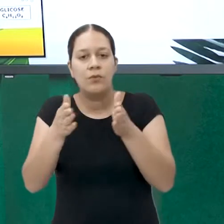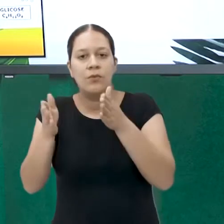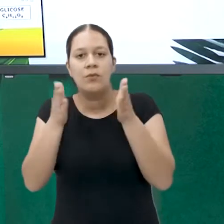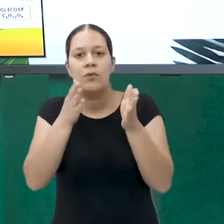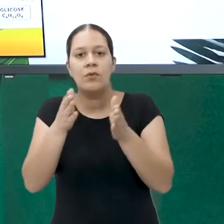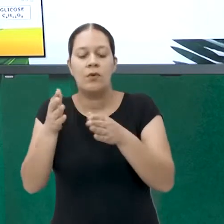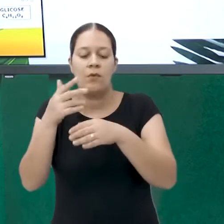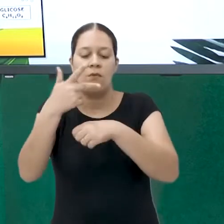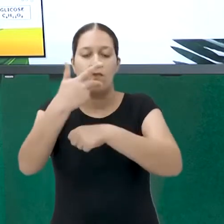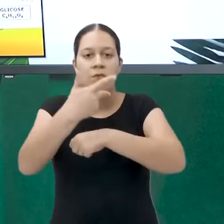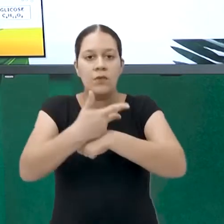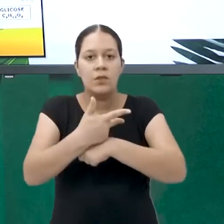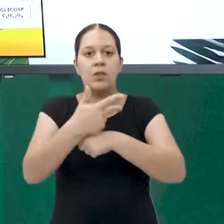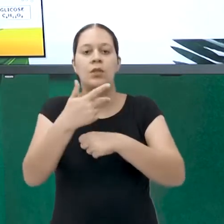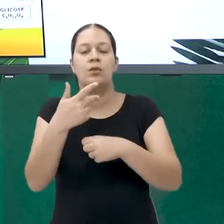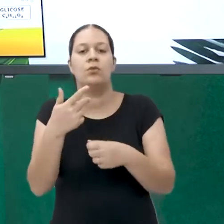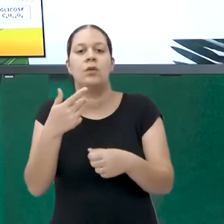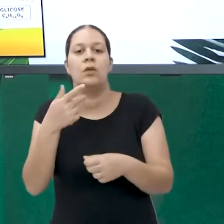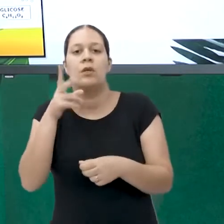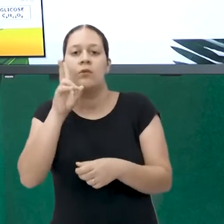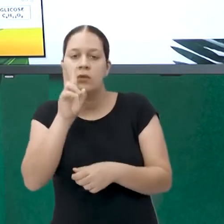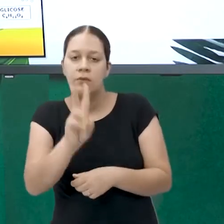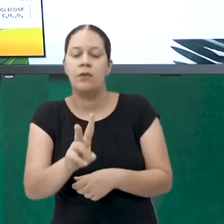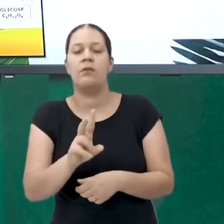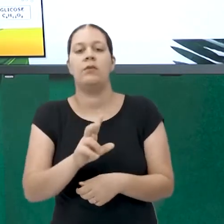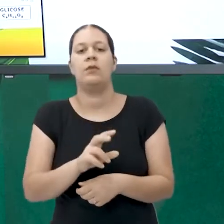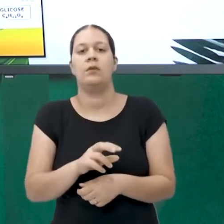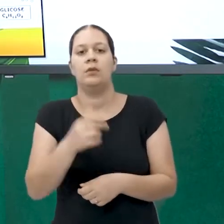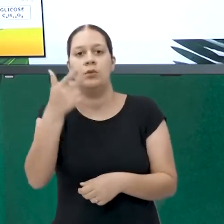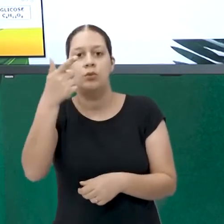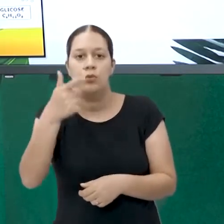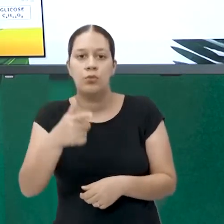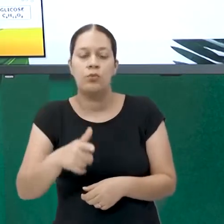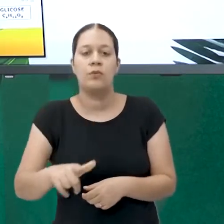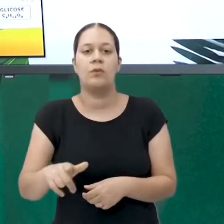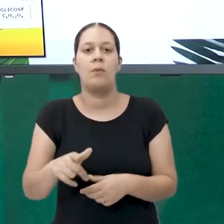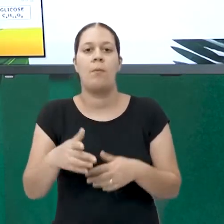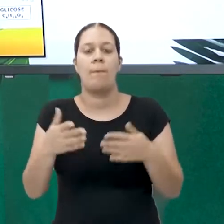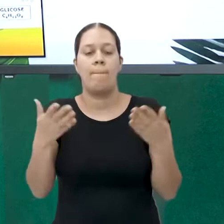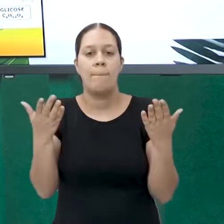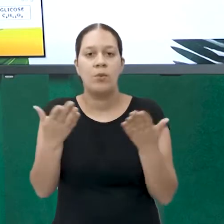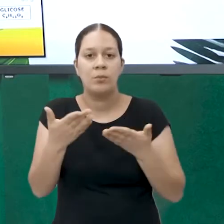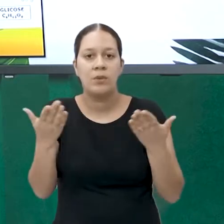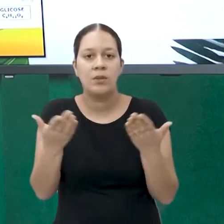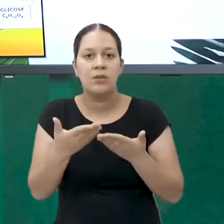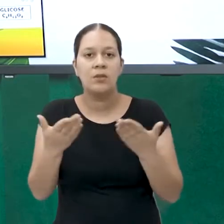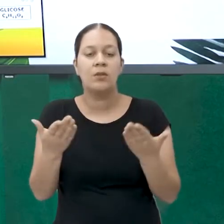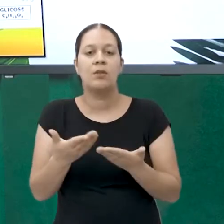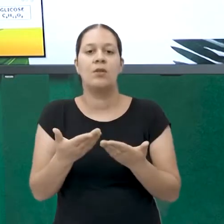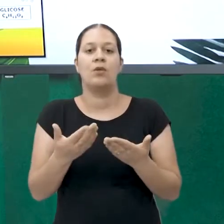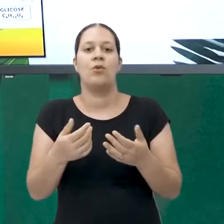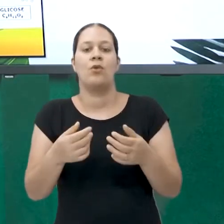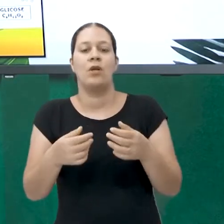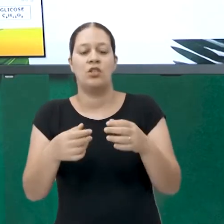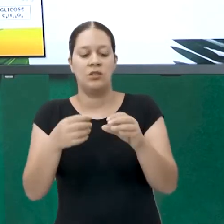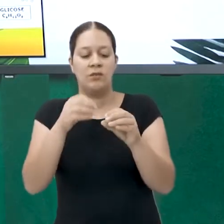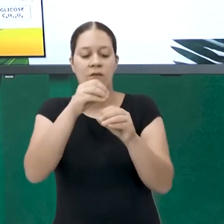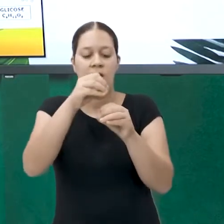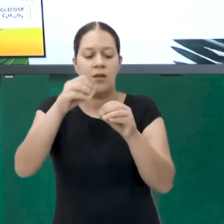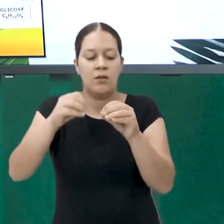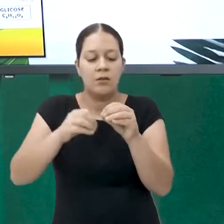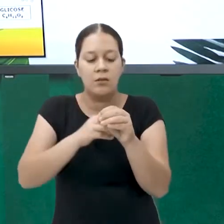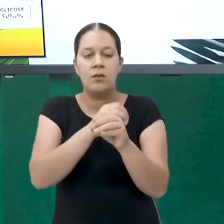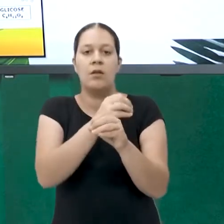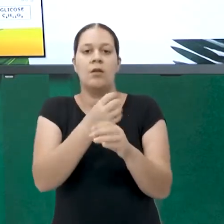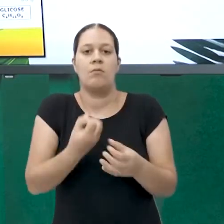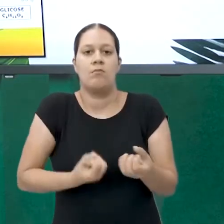cloroplastos. Lembra que eu falei? Pega outro vídeo, pega o vídeo de respiração celular, se você não viu ainda, calma que você vai ver. Se